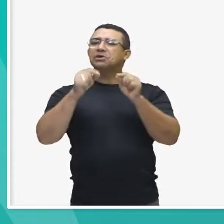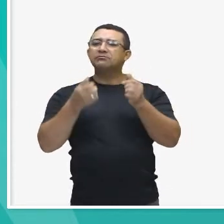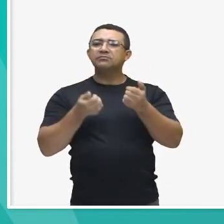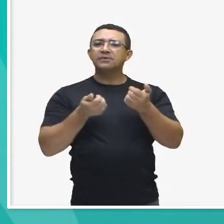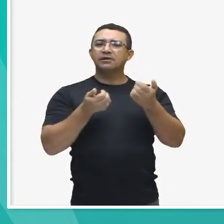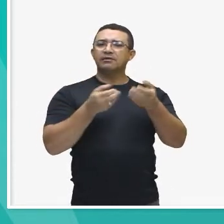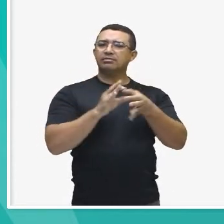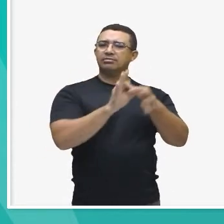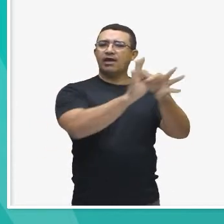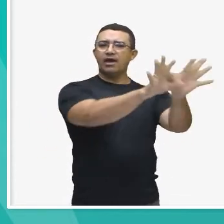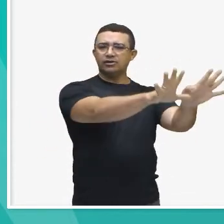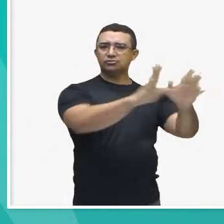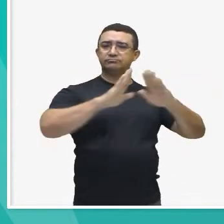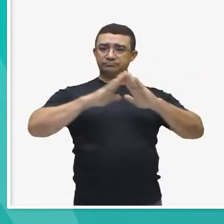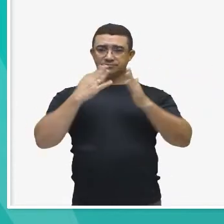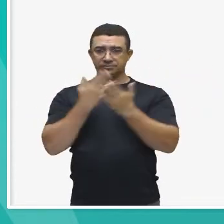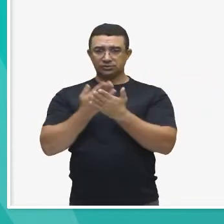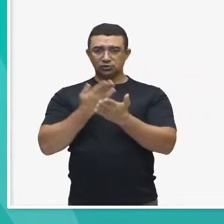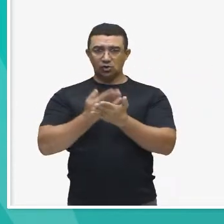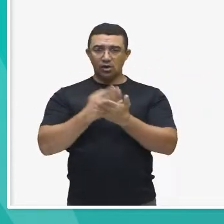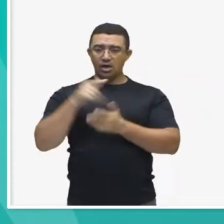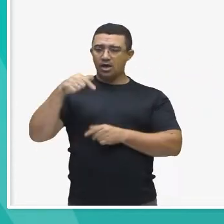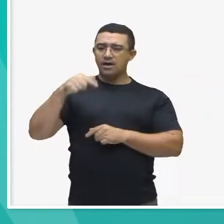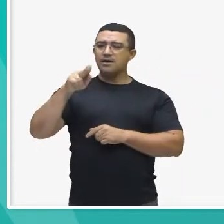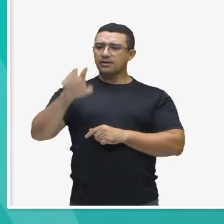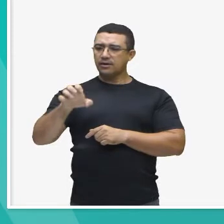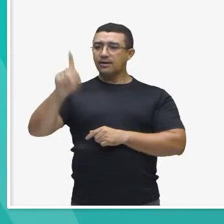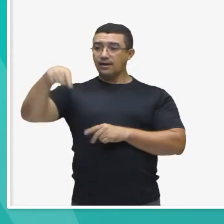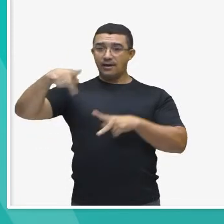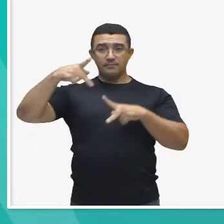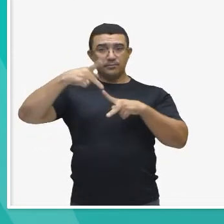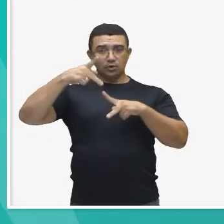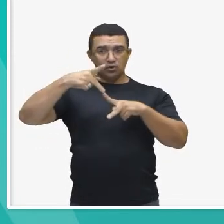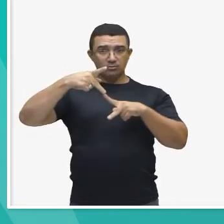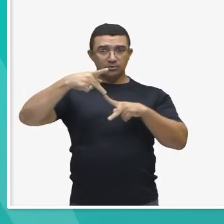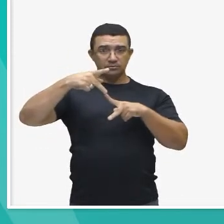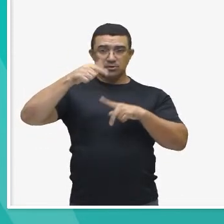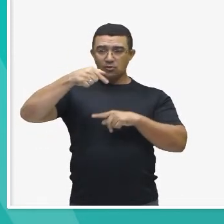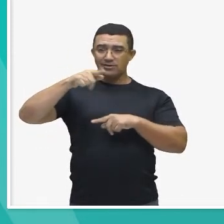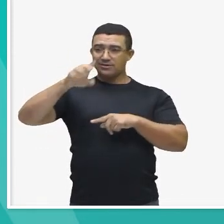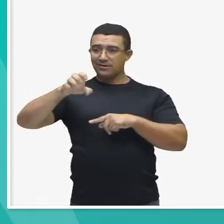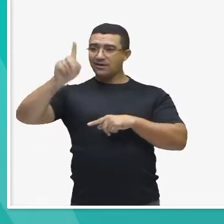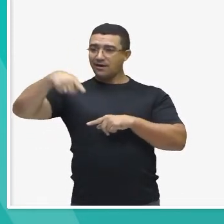que aqui, ó, né? É um pronome, é uma conjunção